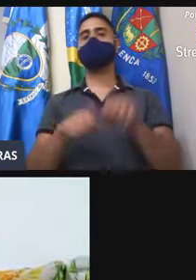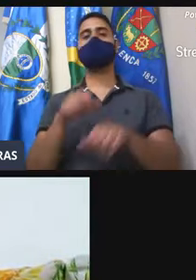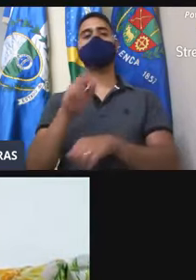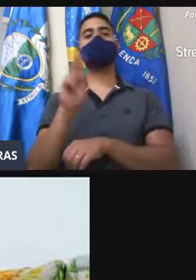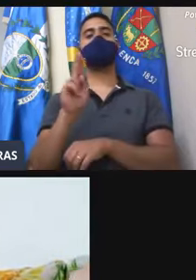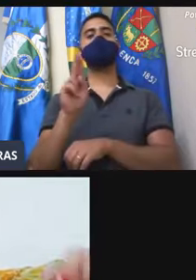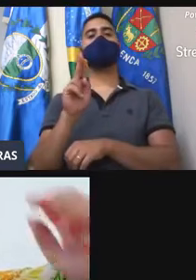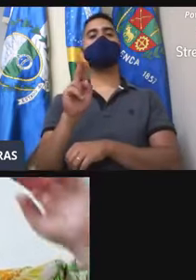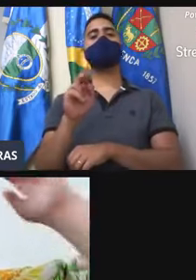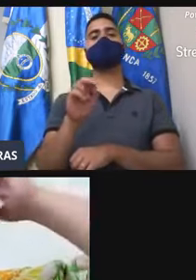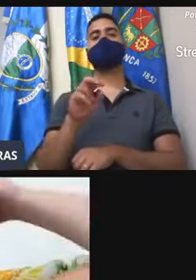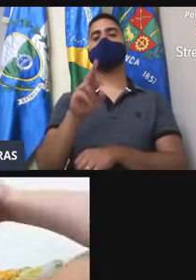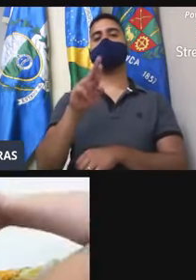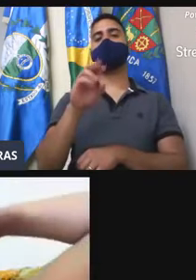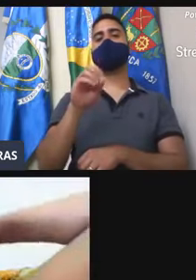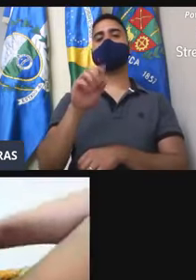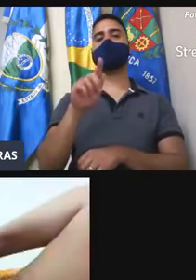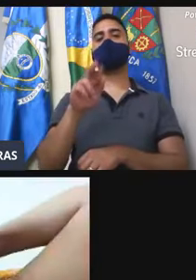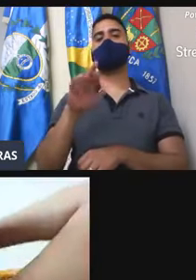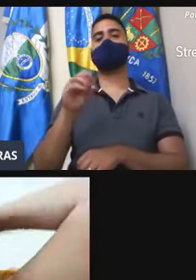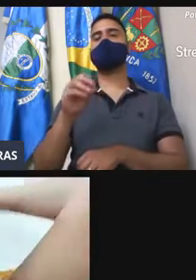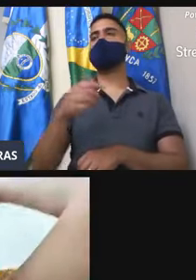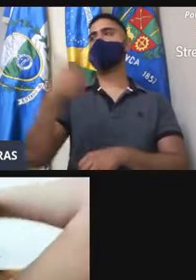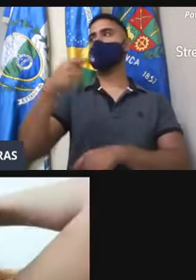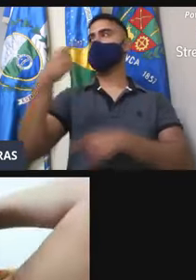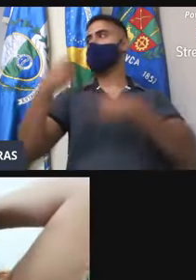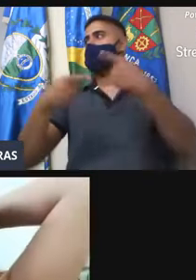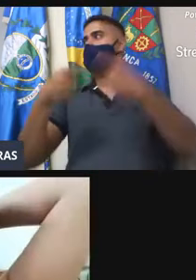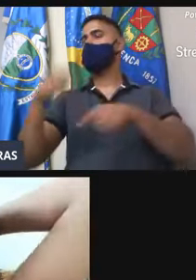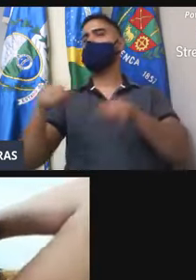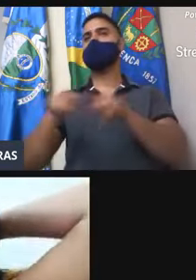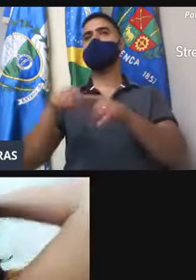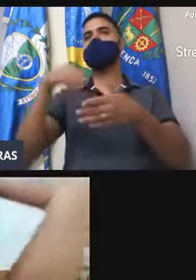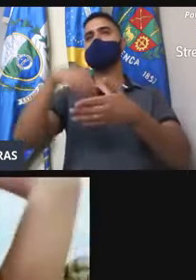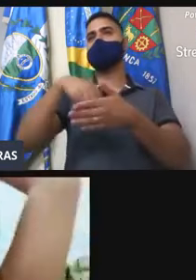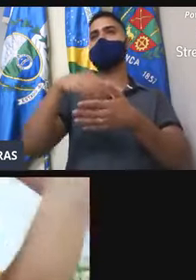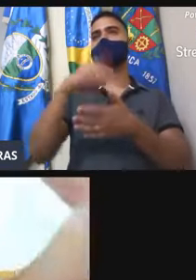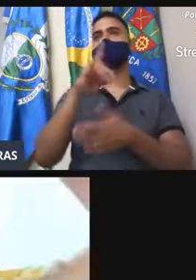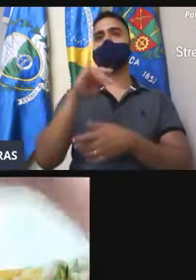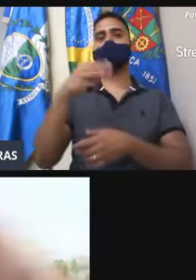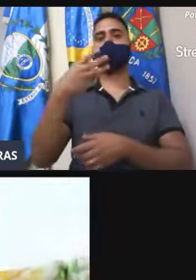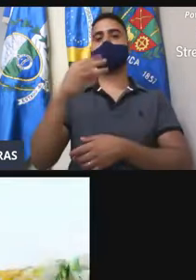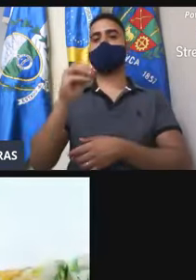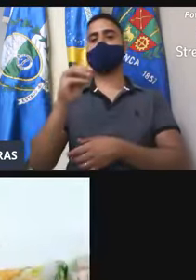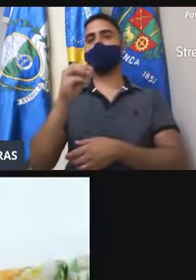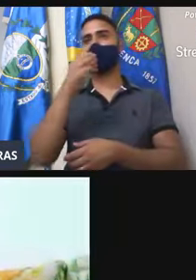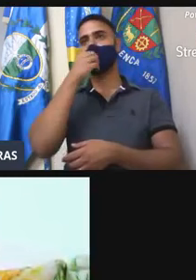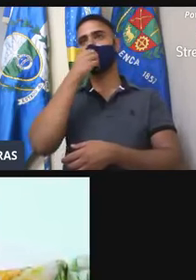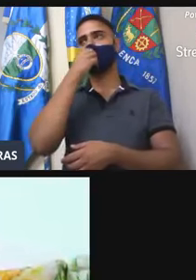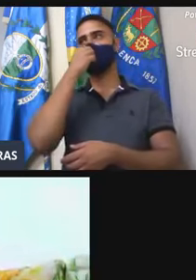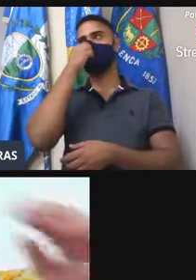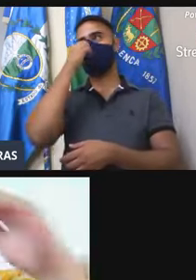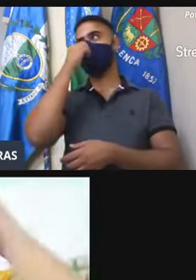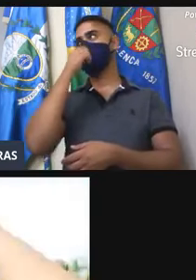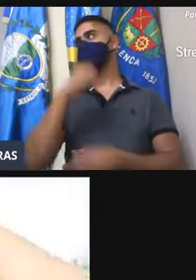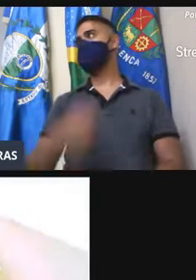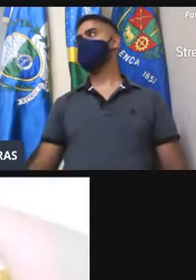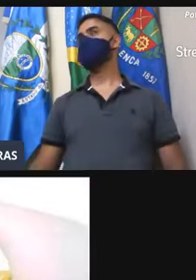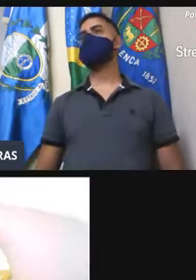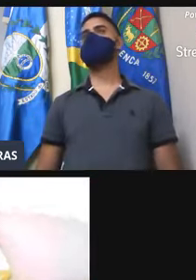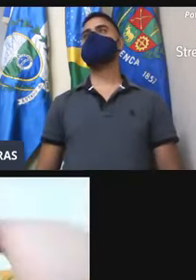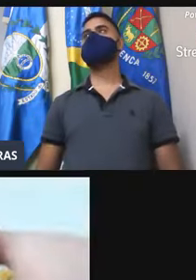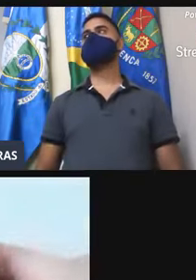Rogério Forte da Altas Providências. Segunda discussão e votação dia 30/7. Primeira discussão do projeto de lei